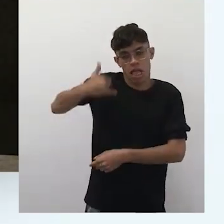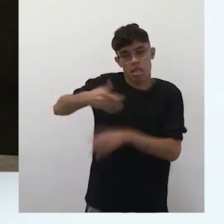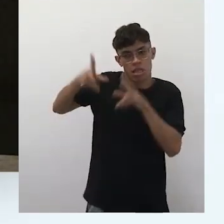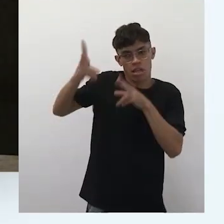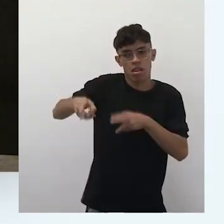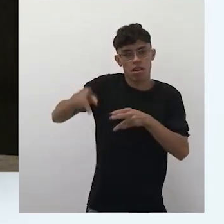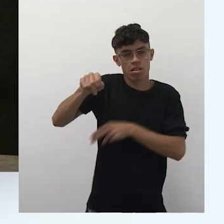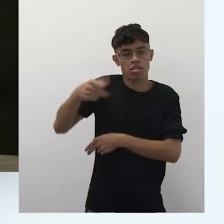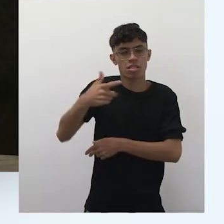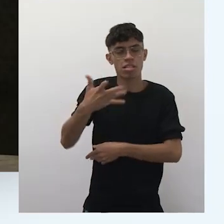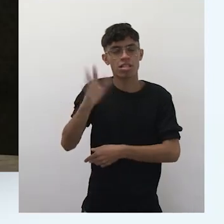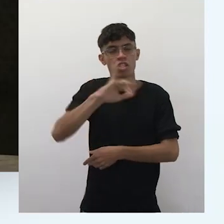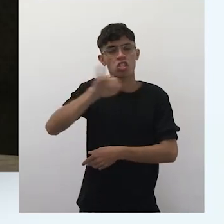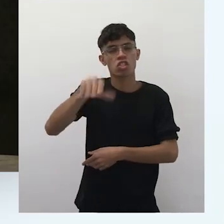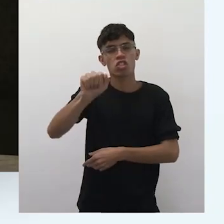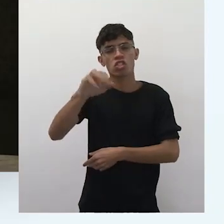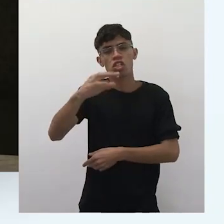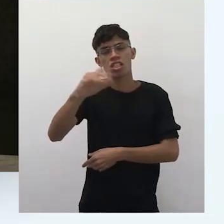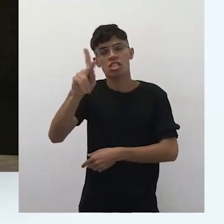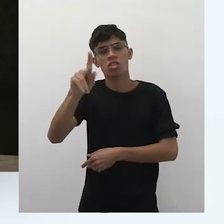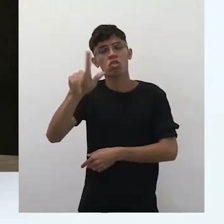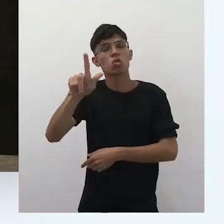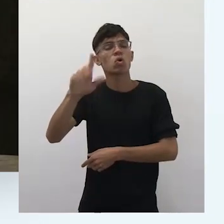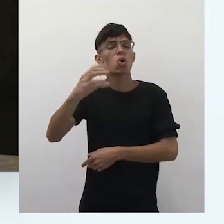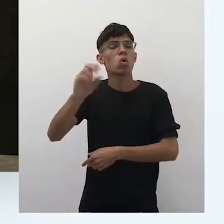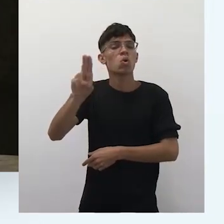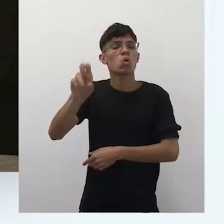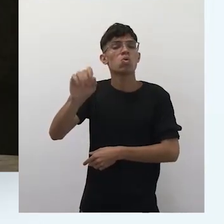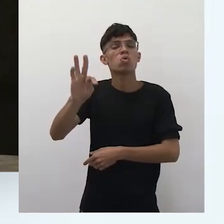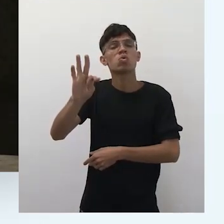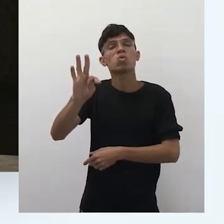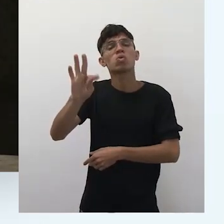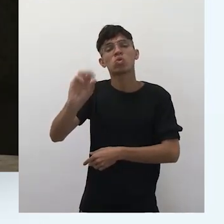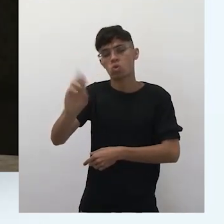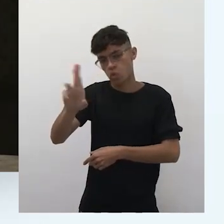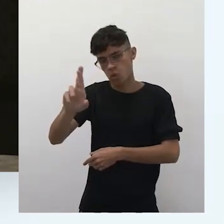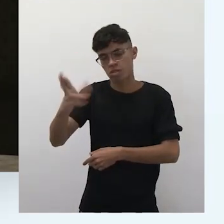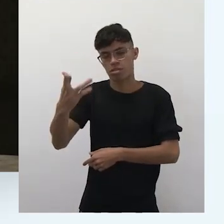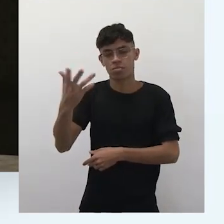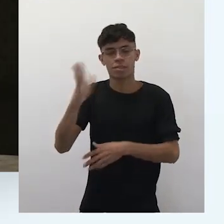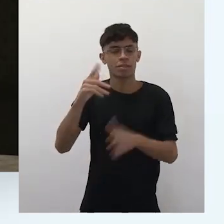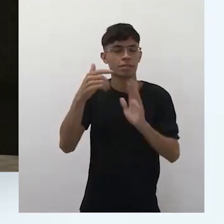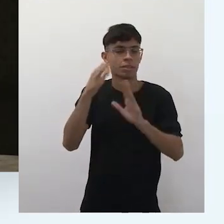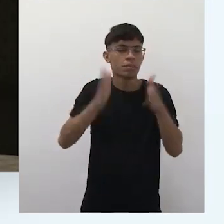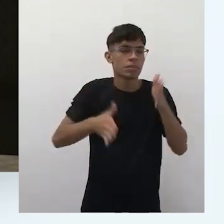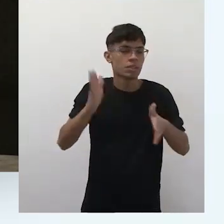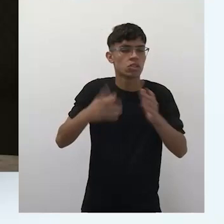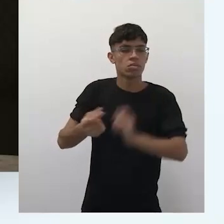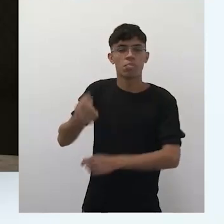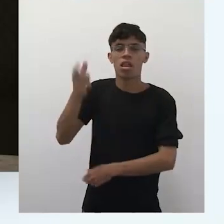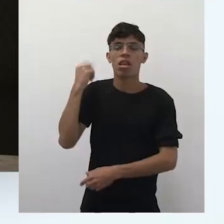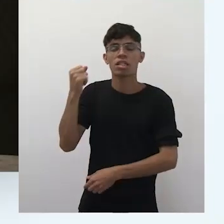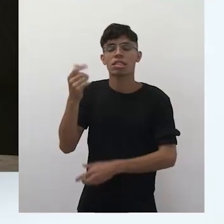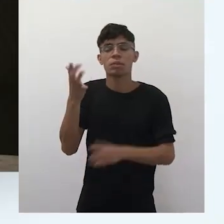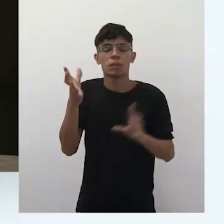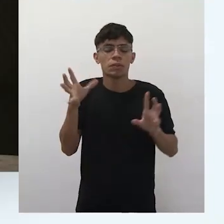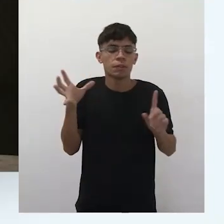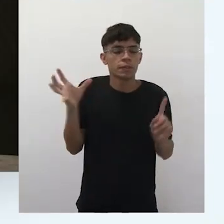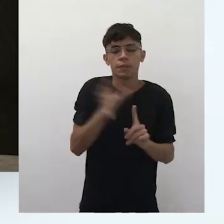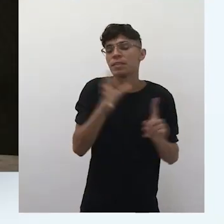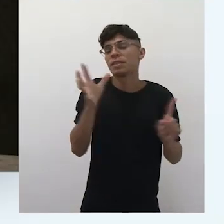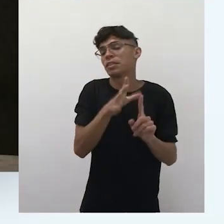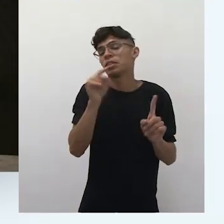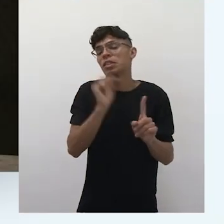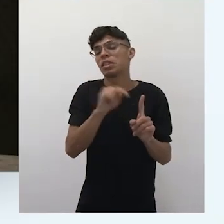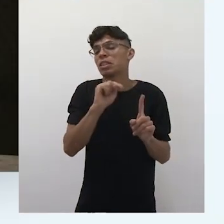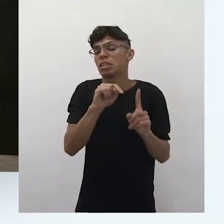Você assistia Jacques Cousteau? Sim, assistia muito. Jacques Cousteau, né, na nossa época, foi quem inspirou muitos a se